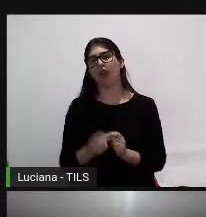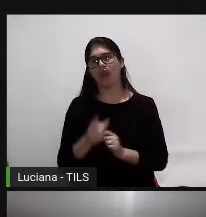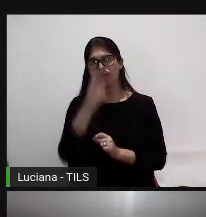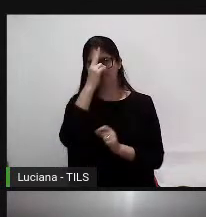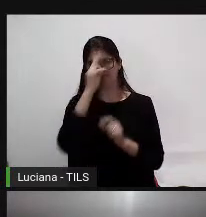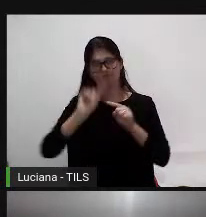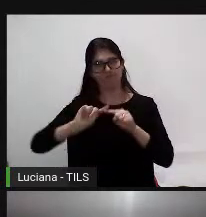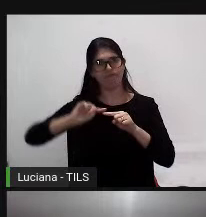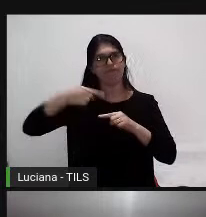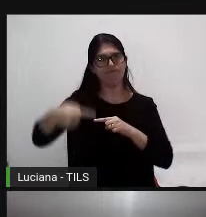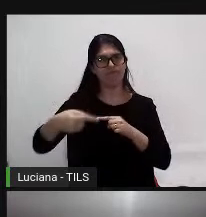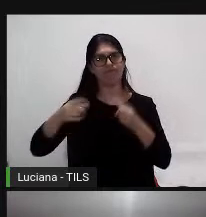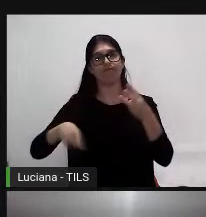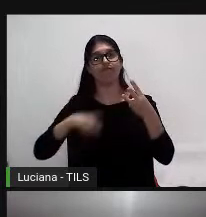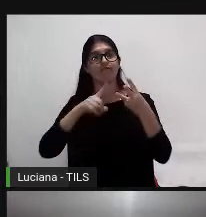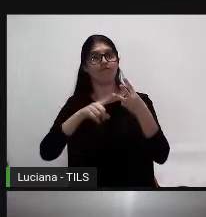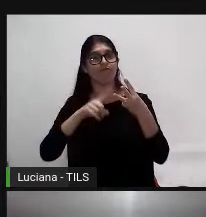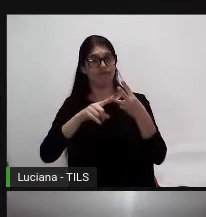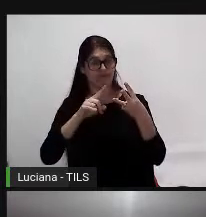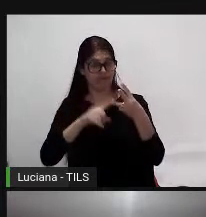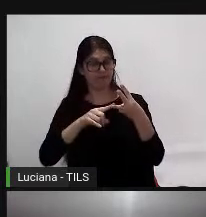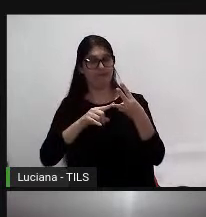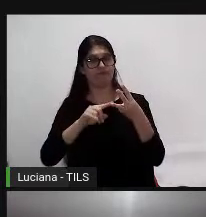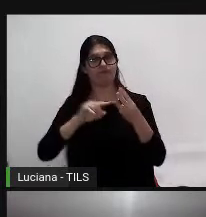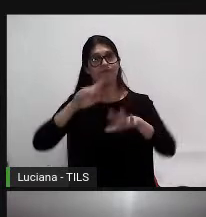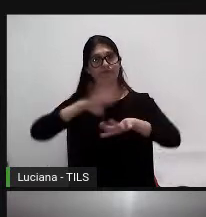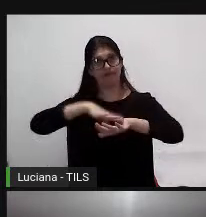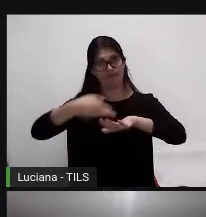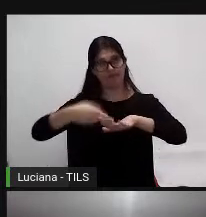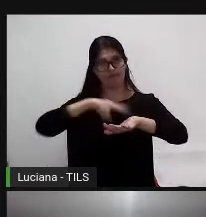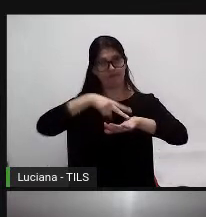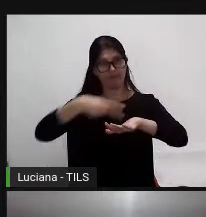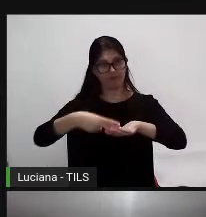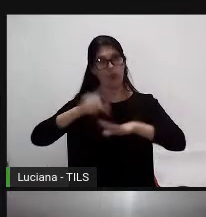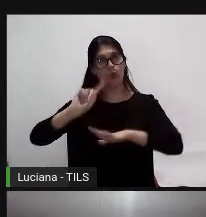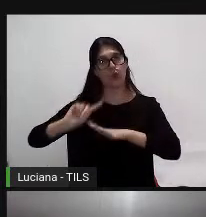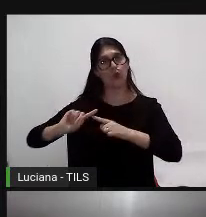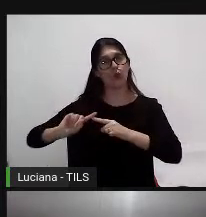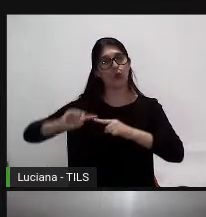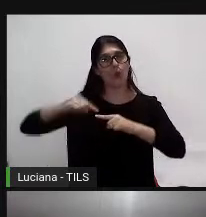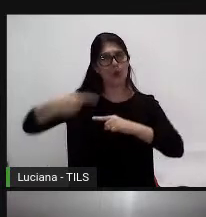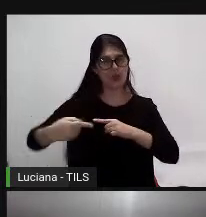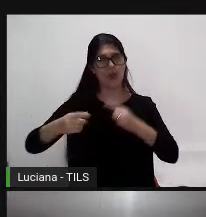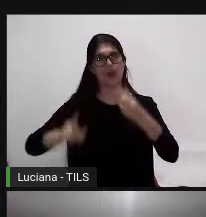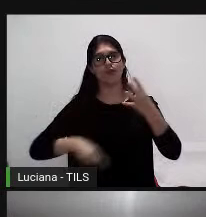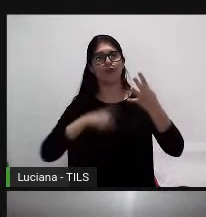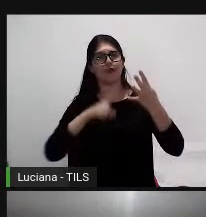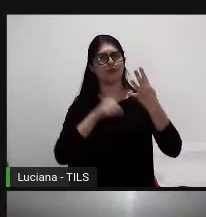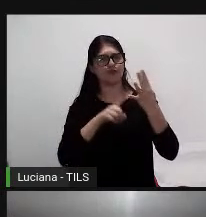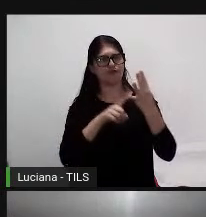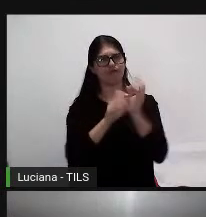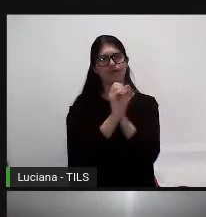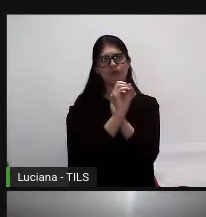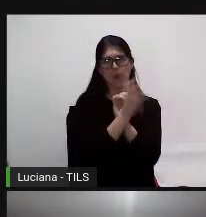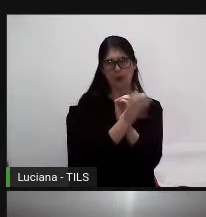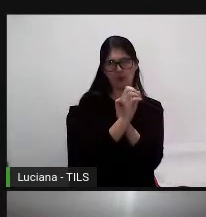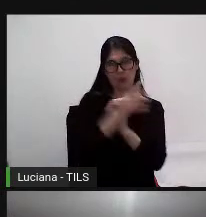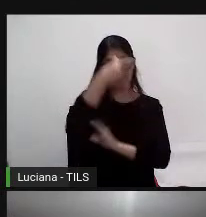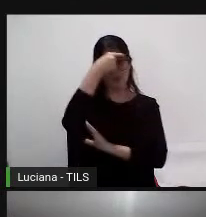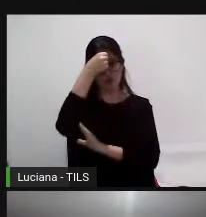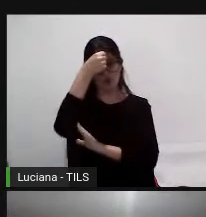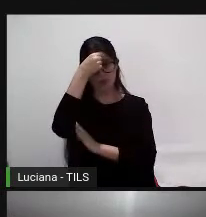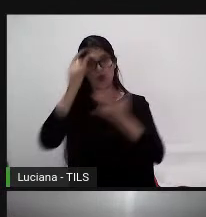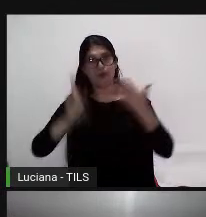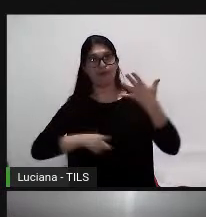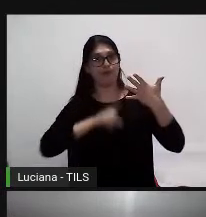e interpretação em libras, subsequente, tecnologia em produção multimídia, superior,